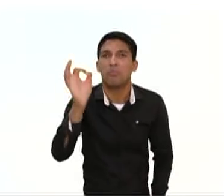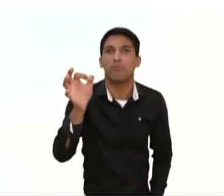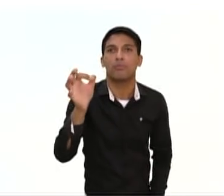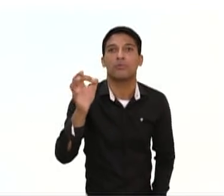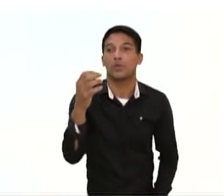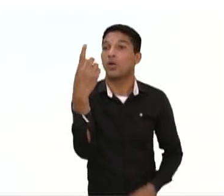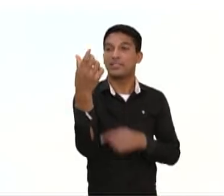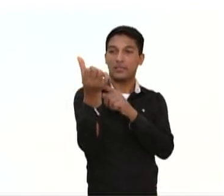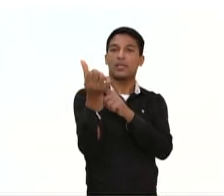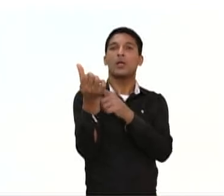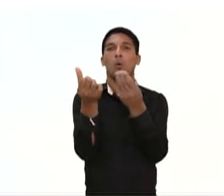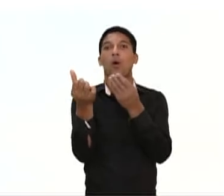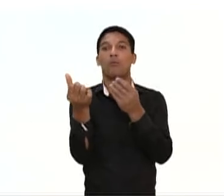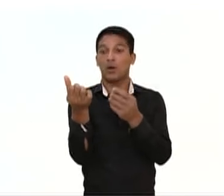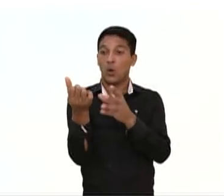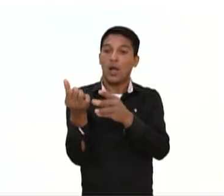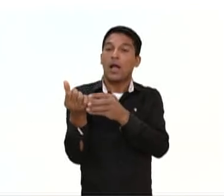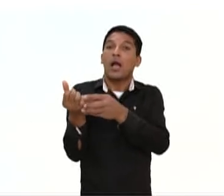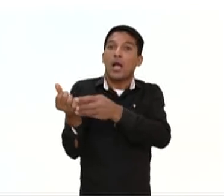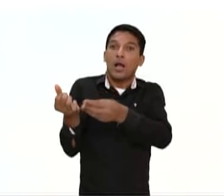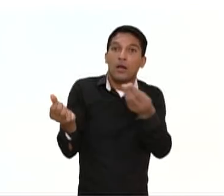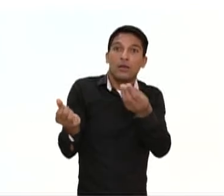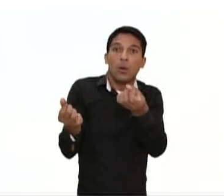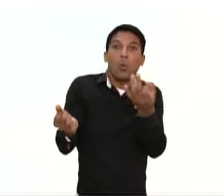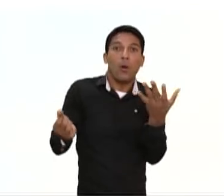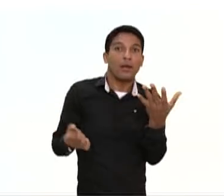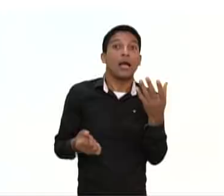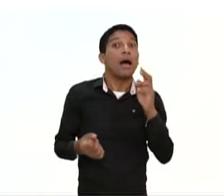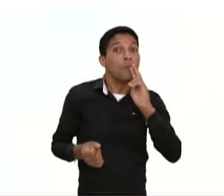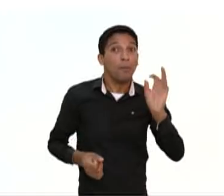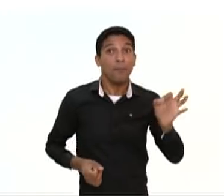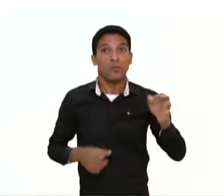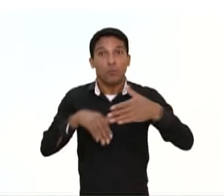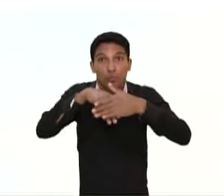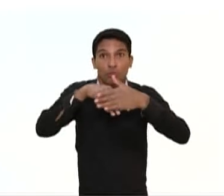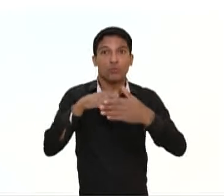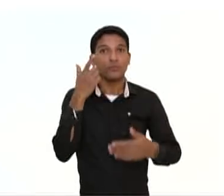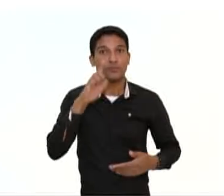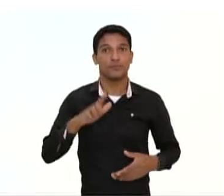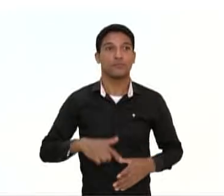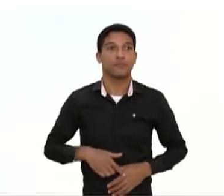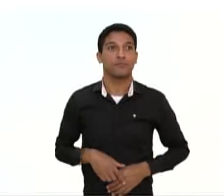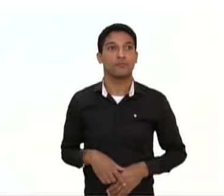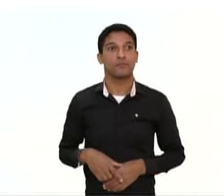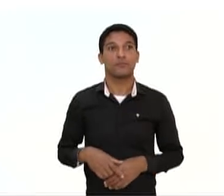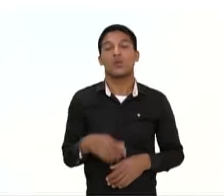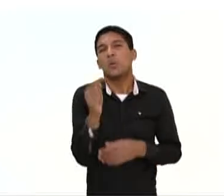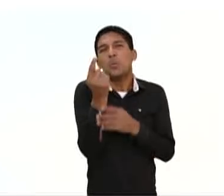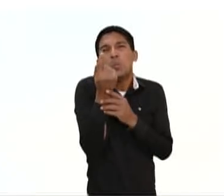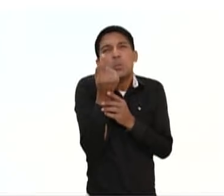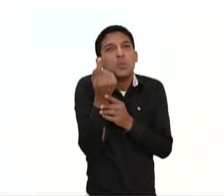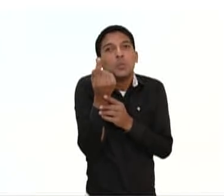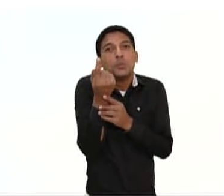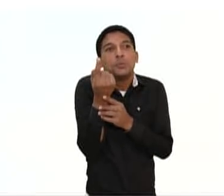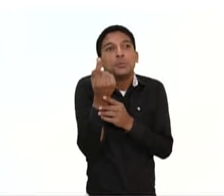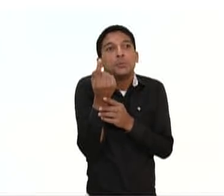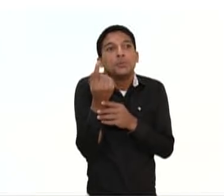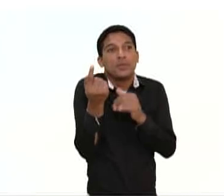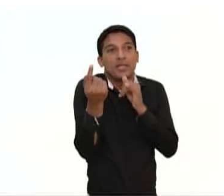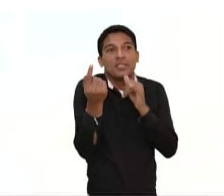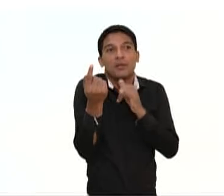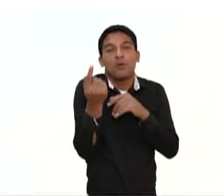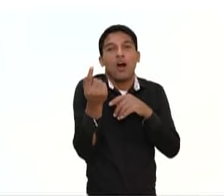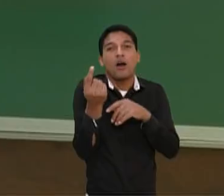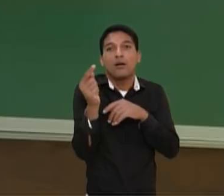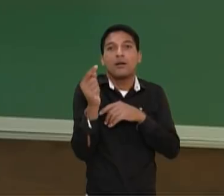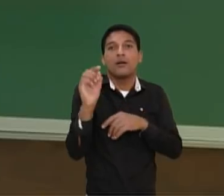das 2 questões no caso da atividade? Em apenas um, tá? Supondo que seja esse aqui